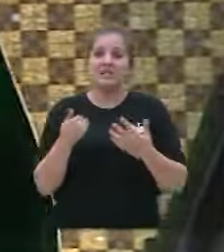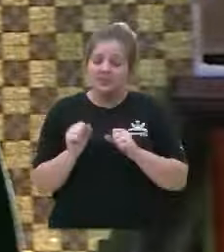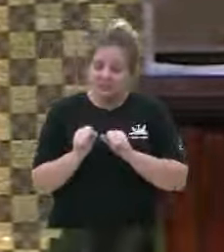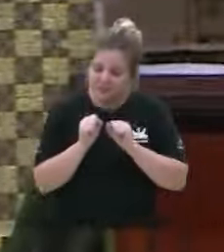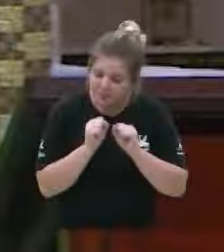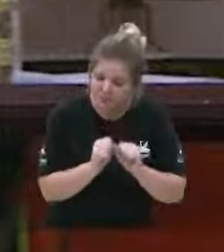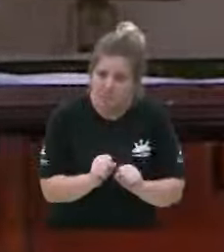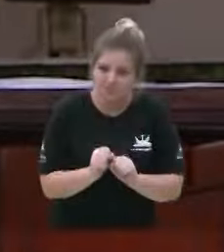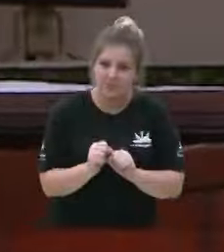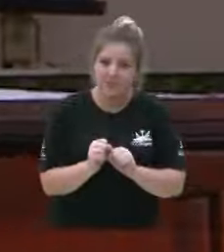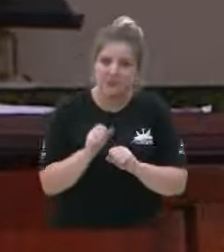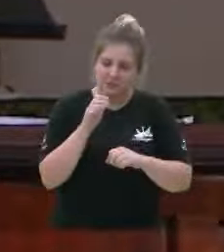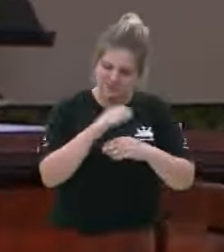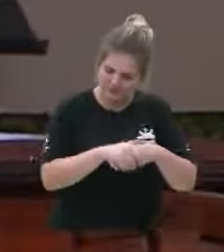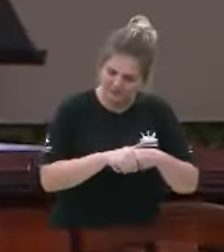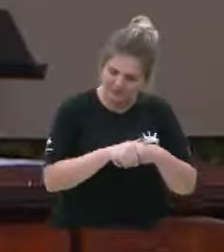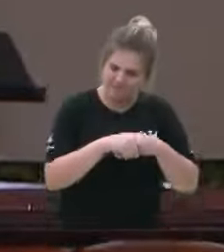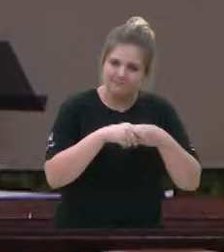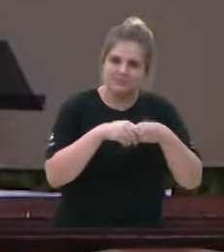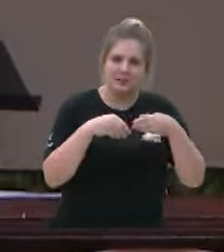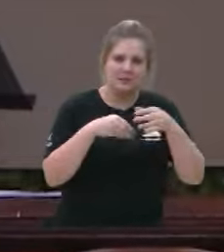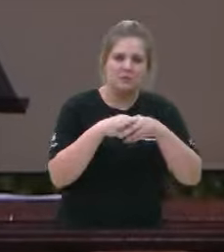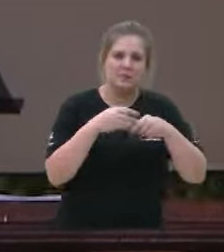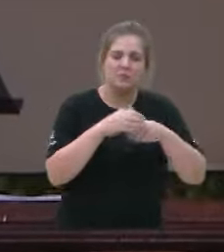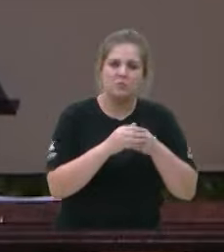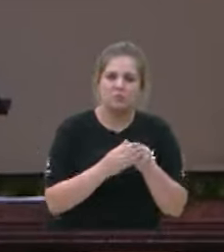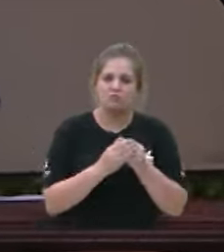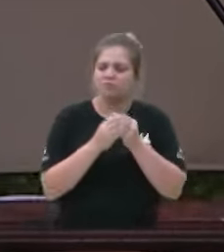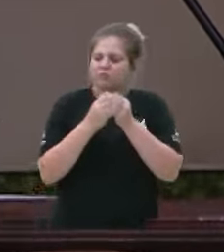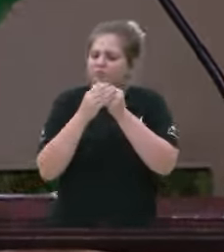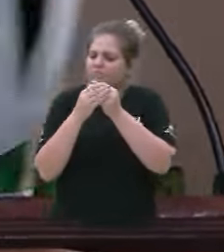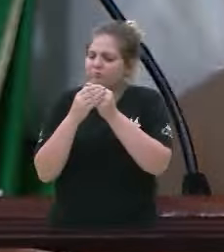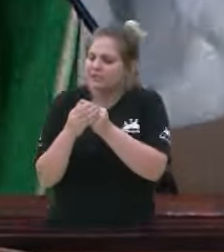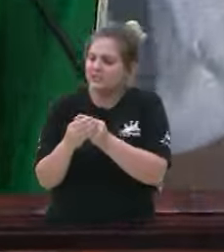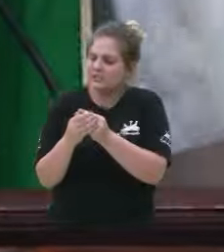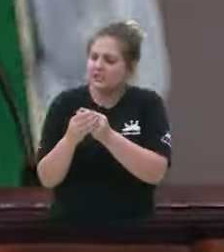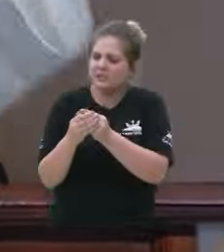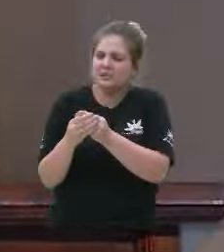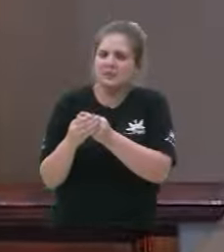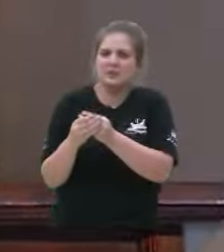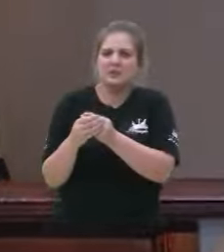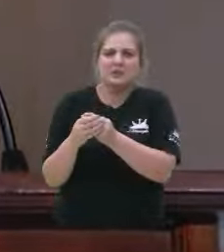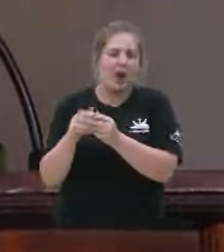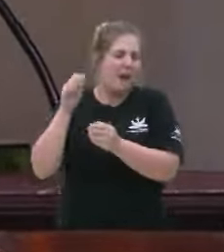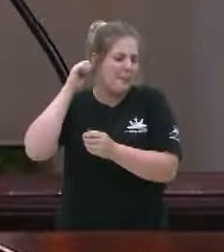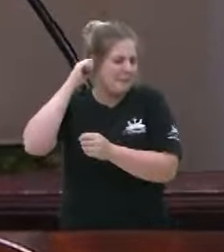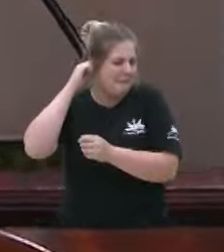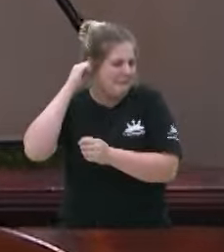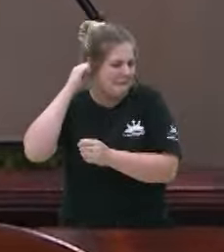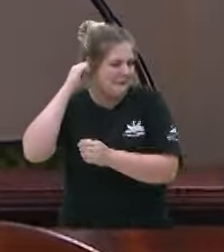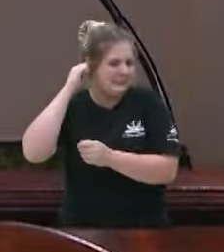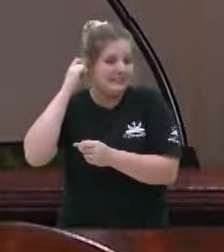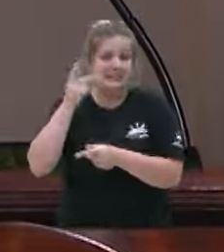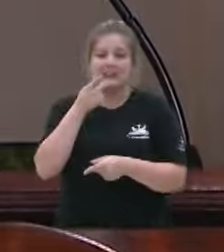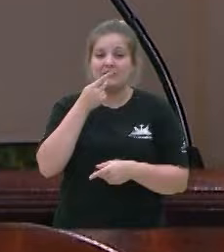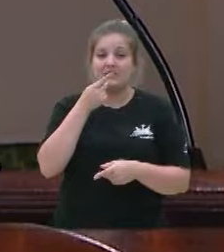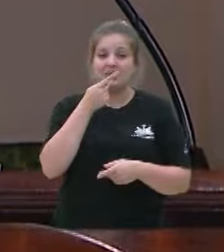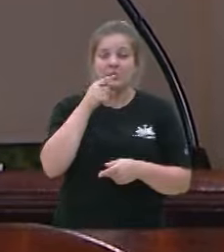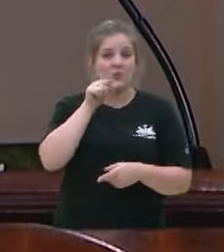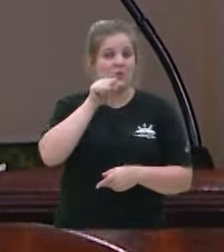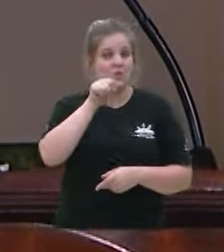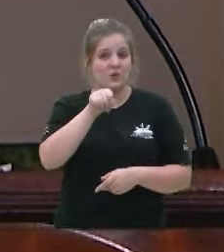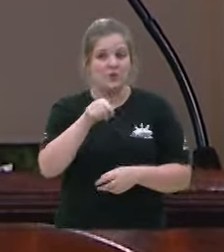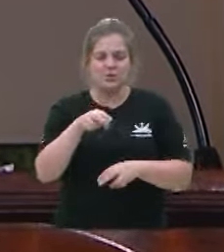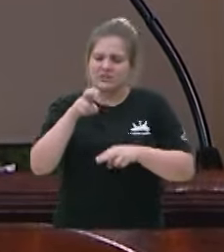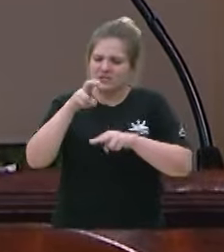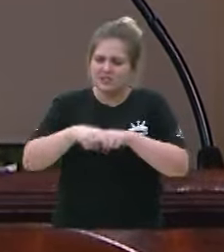pode pegar pela mão enquanto você puxou a orelha dele e disse você vai